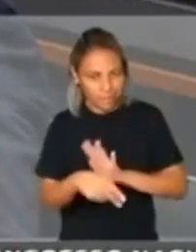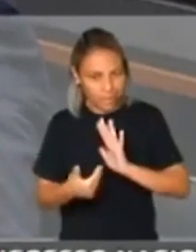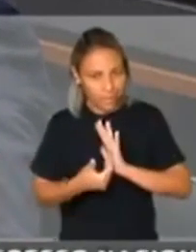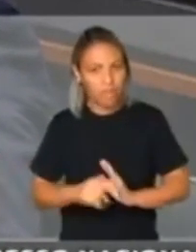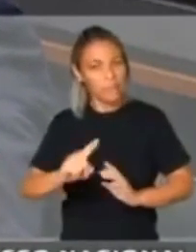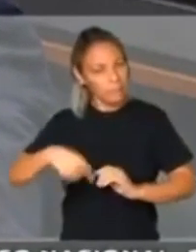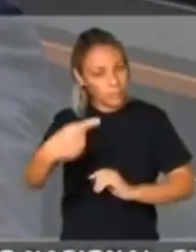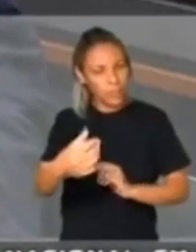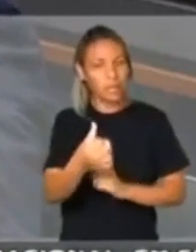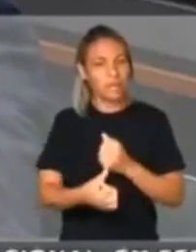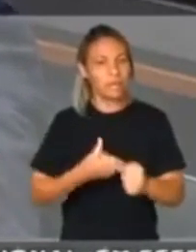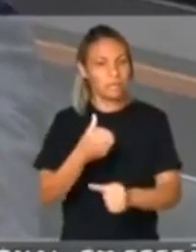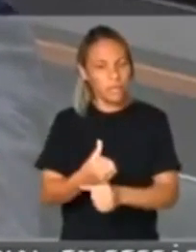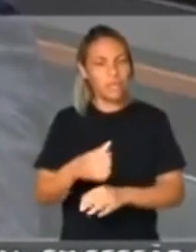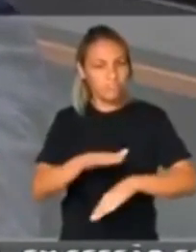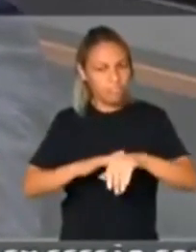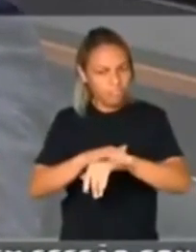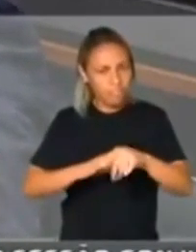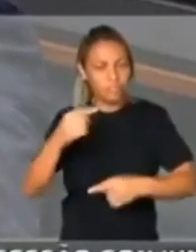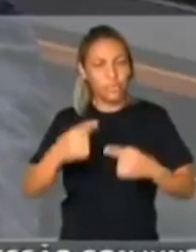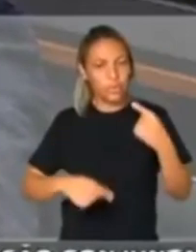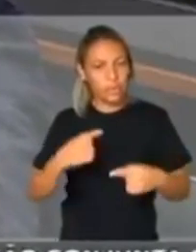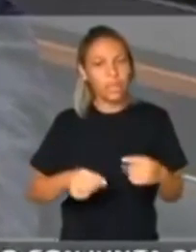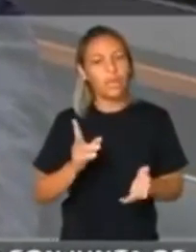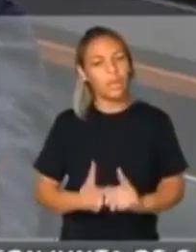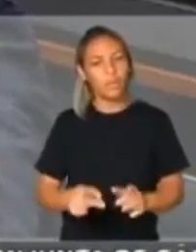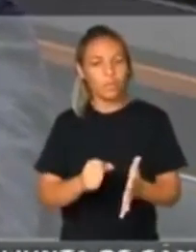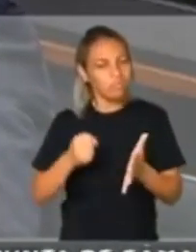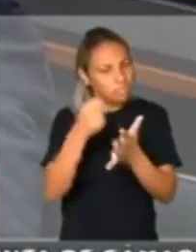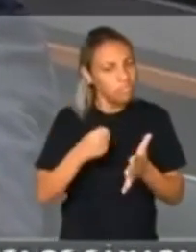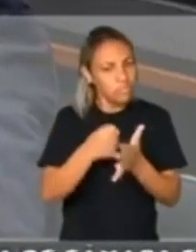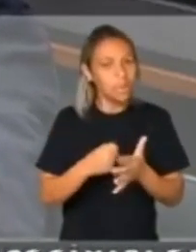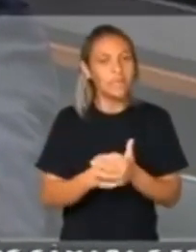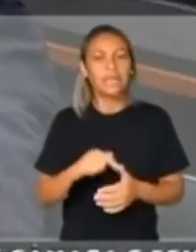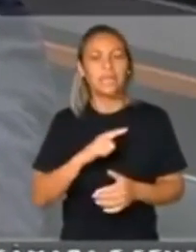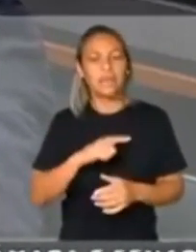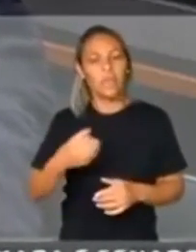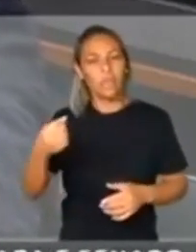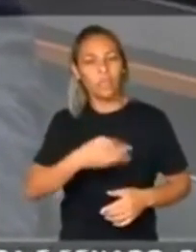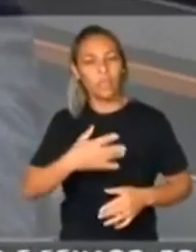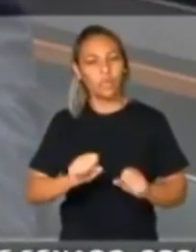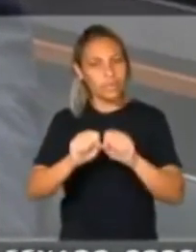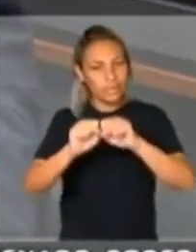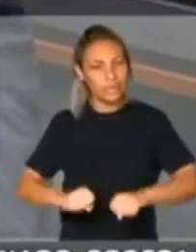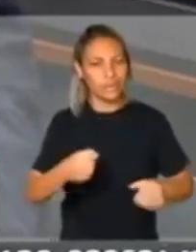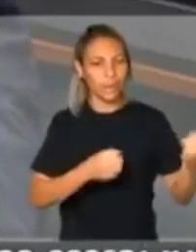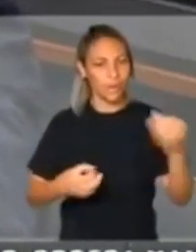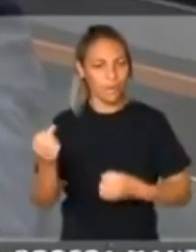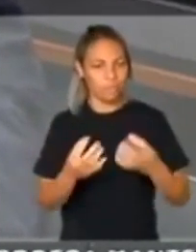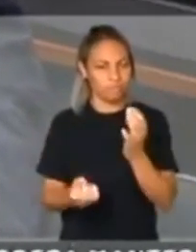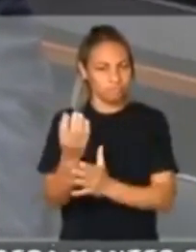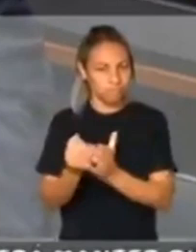no próximo semestre. Apresentei emenda nesse sentido e vou continuar militando para que nós tenhamos um novo sistema para as novas gerações